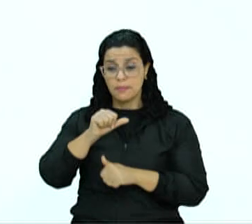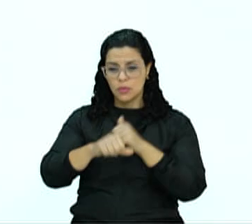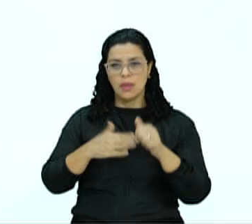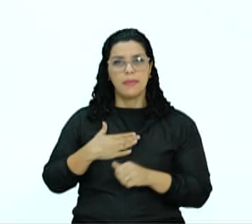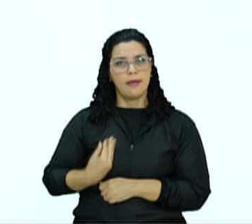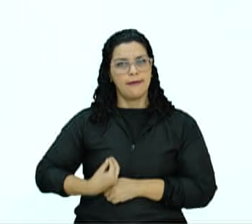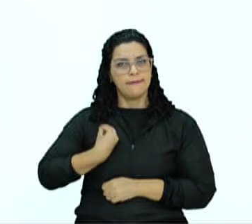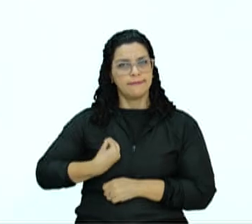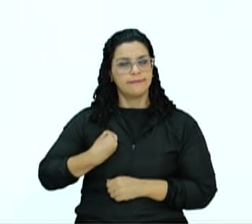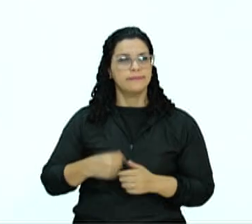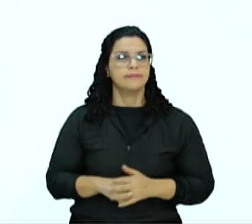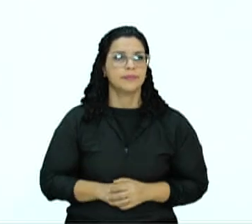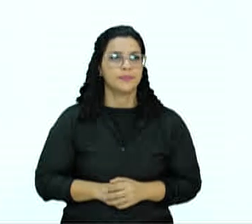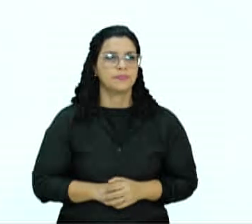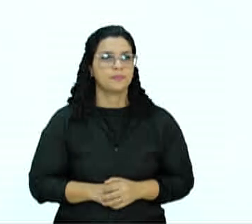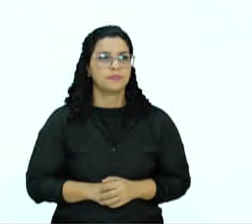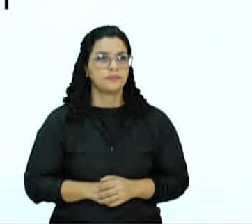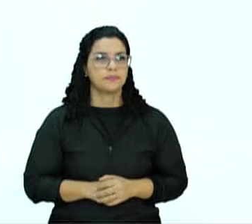vida.